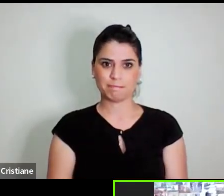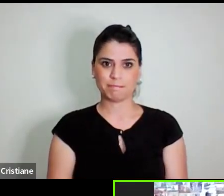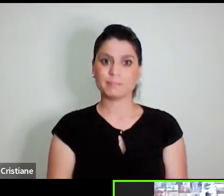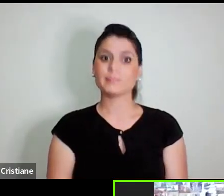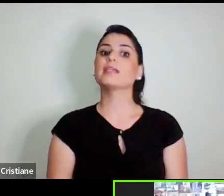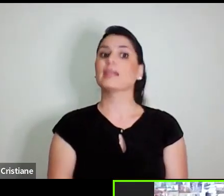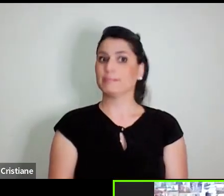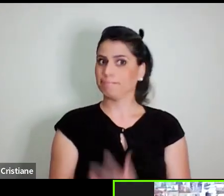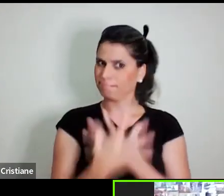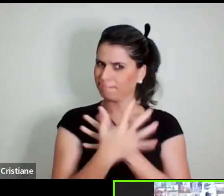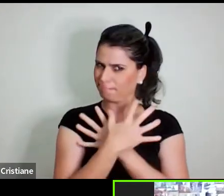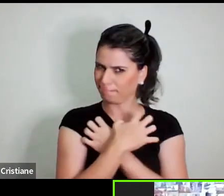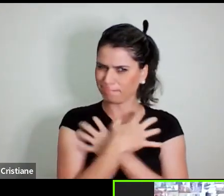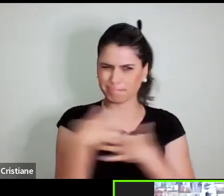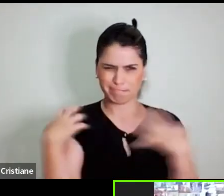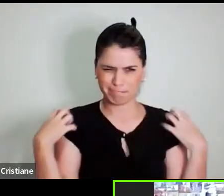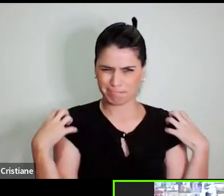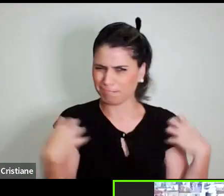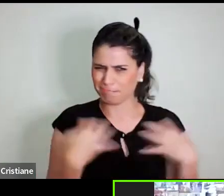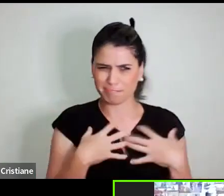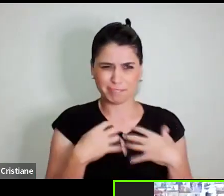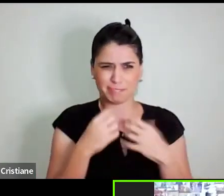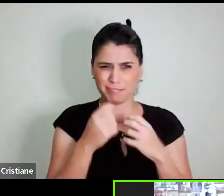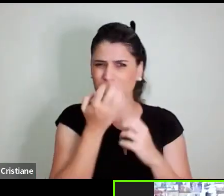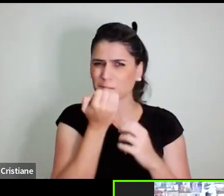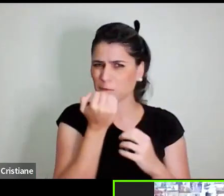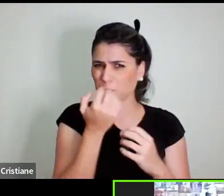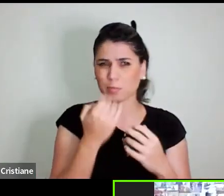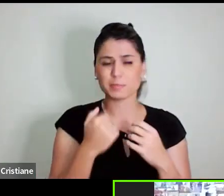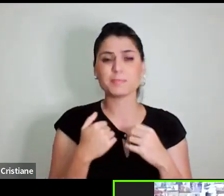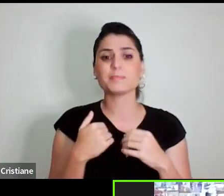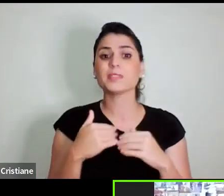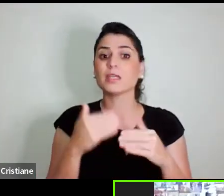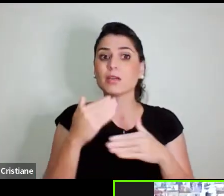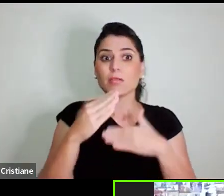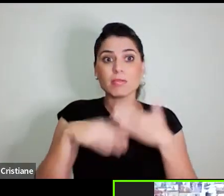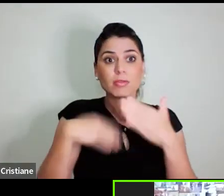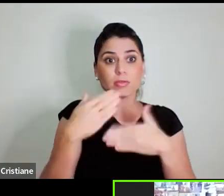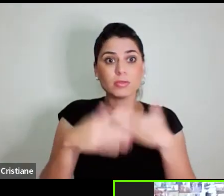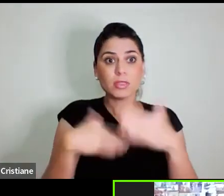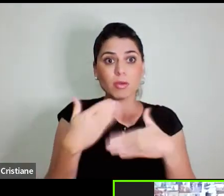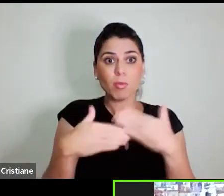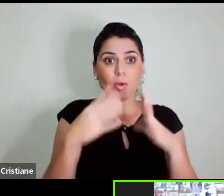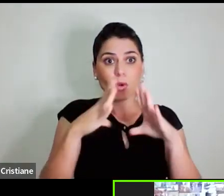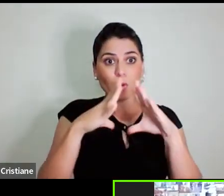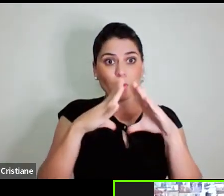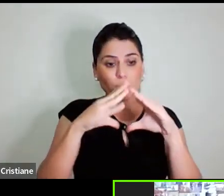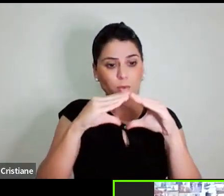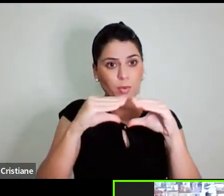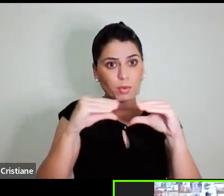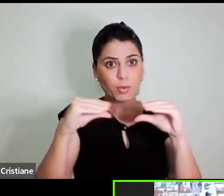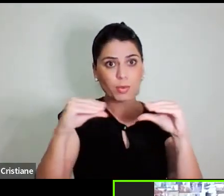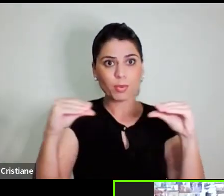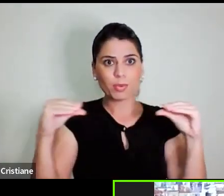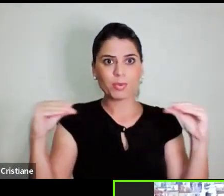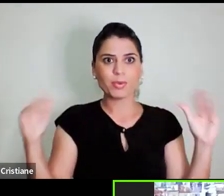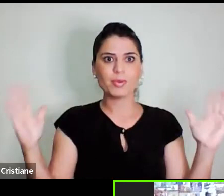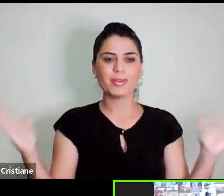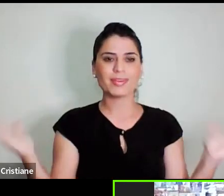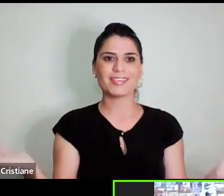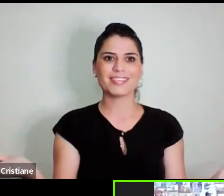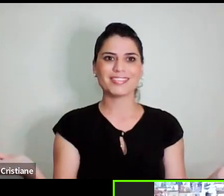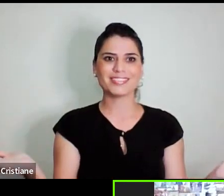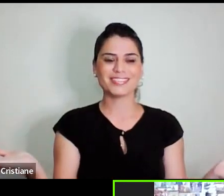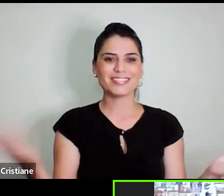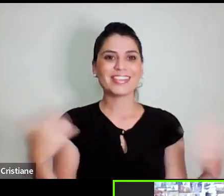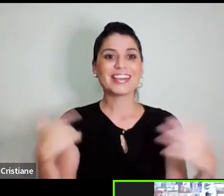as alergias, as muitas, elas foram desaparecendo. Eu senti que ao ir